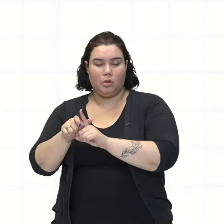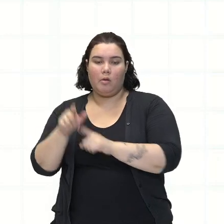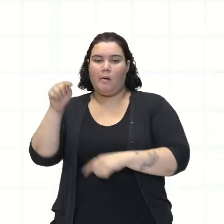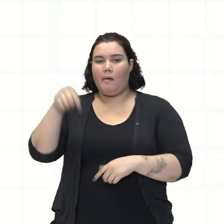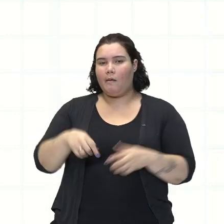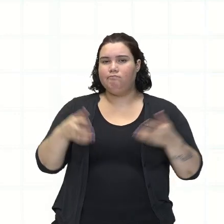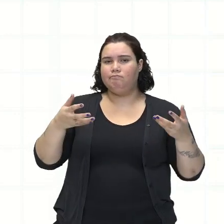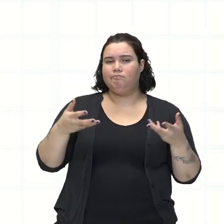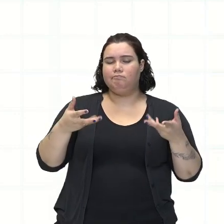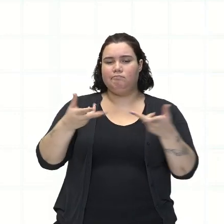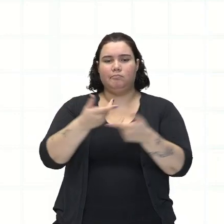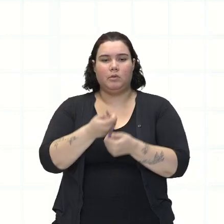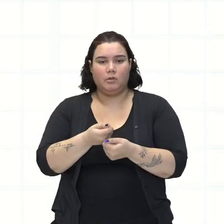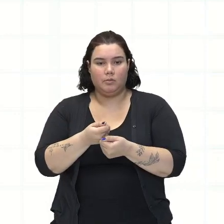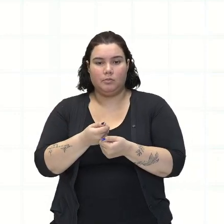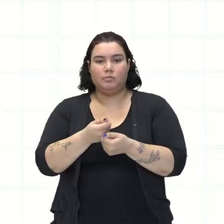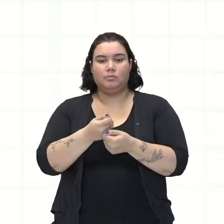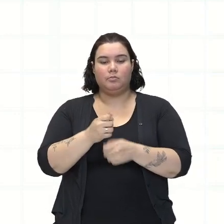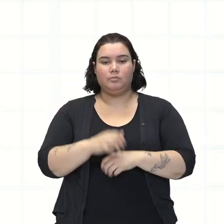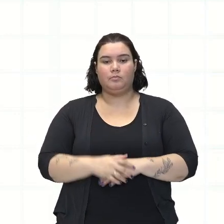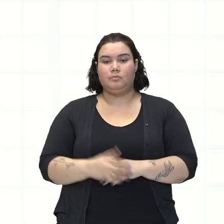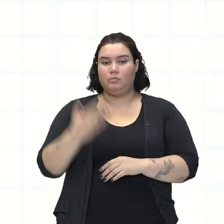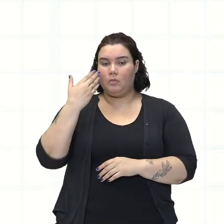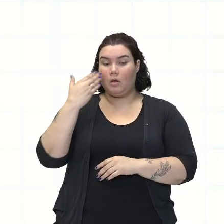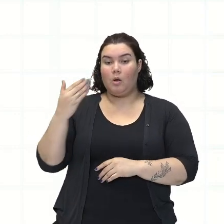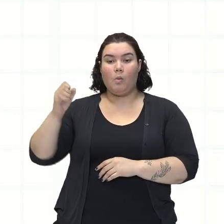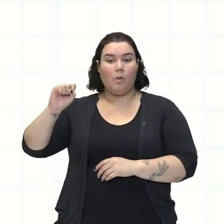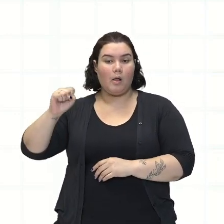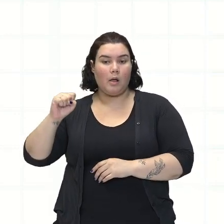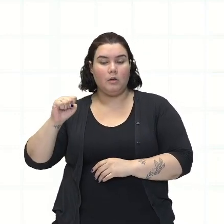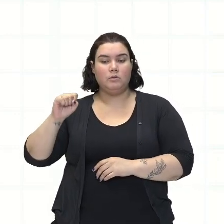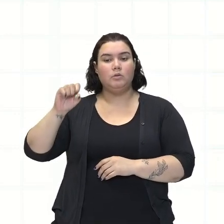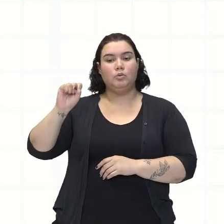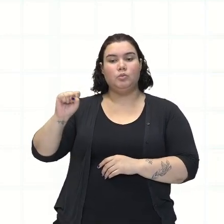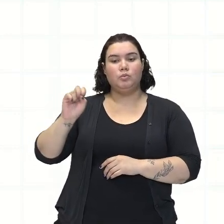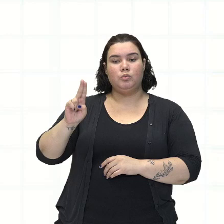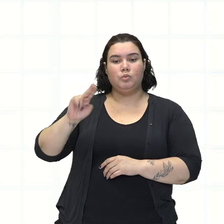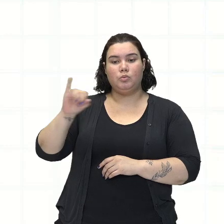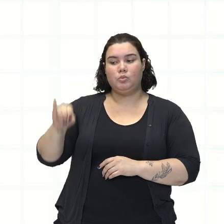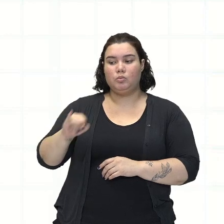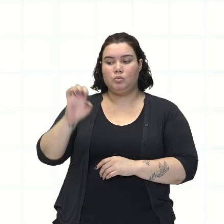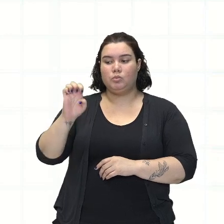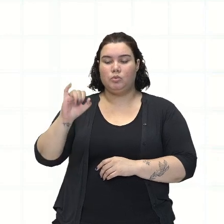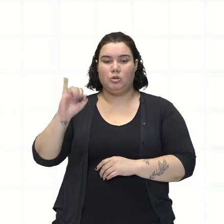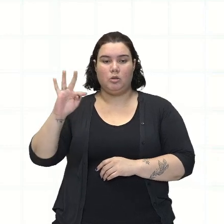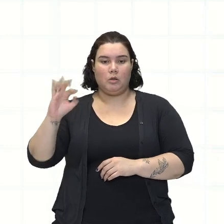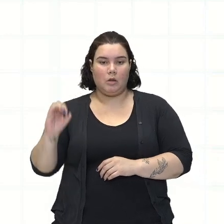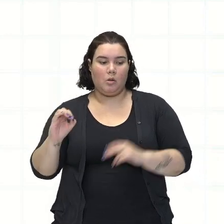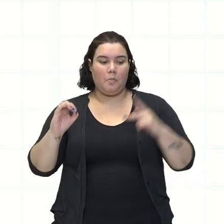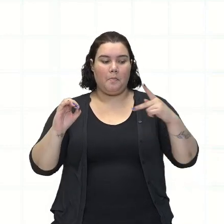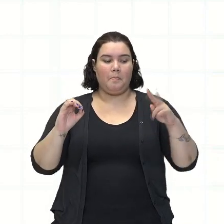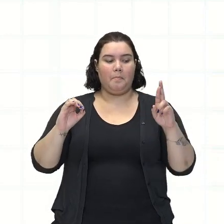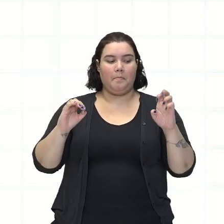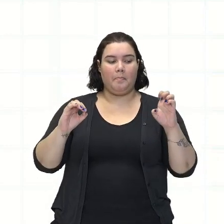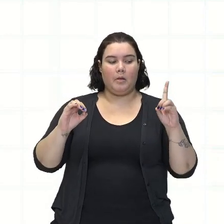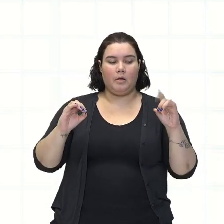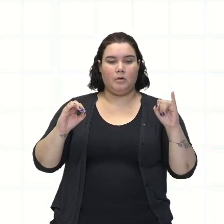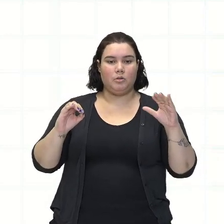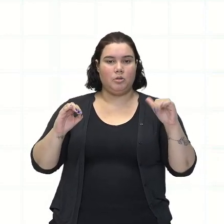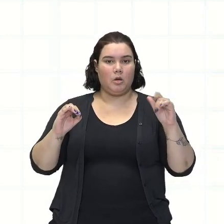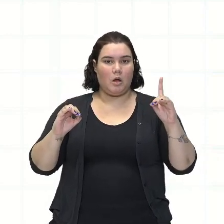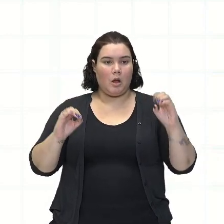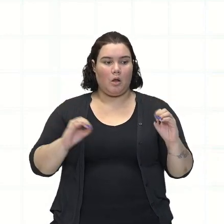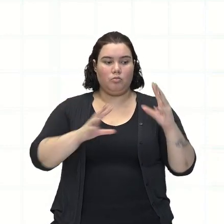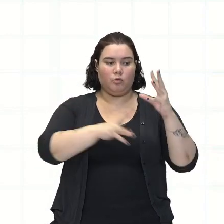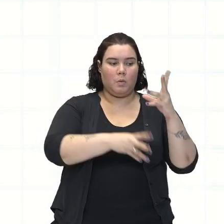incrível. Então eu tenho o meu sujeito e eu tenho aqui o meu predicado, que também inclui o verbo. Então, sujeito, o